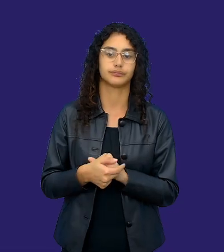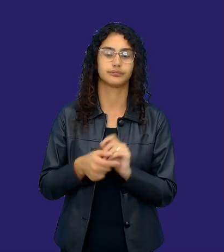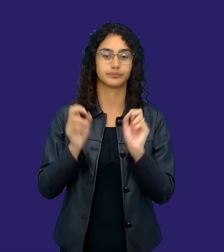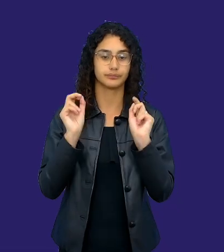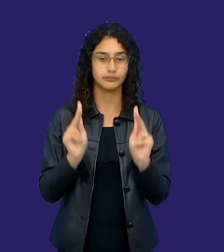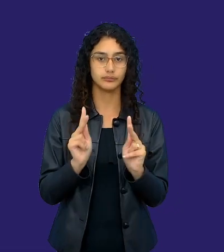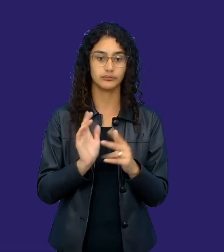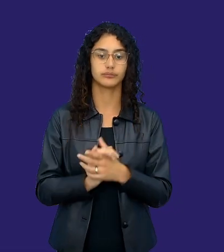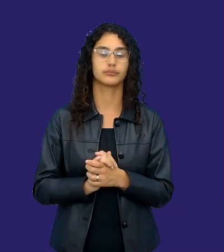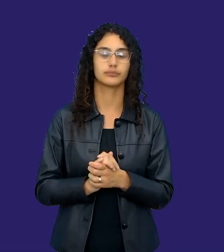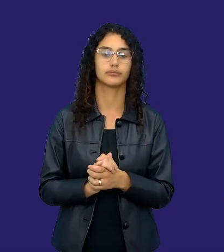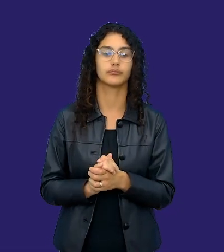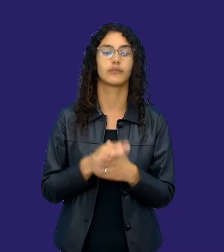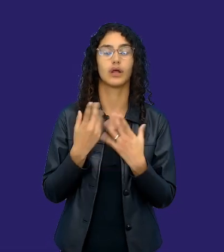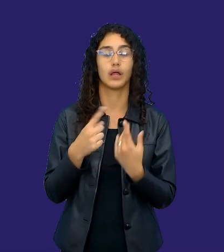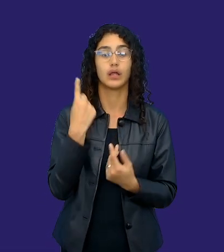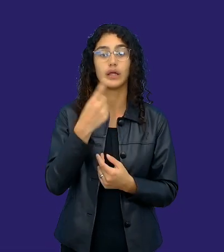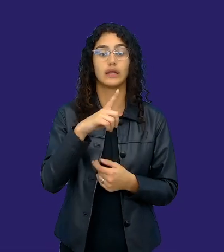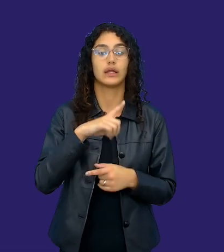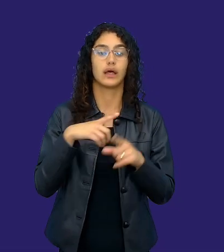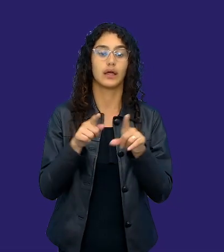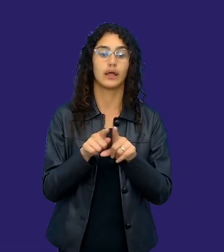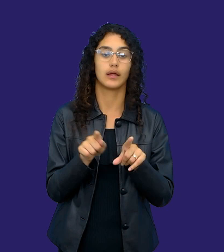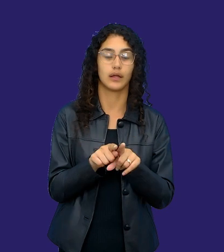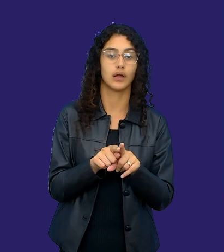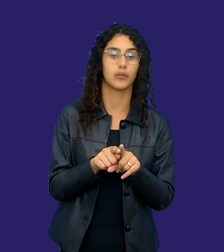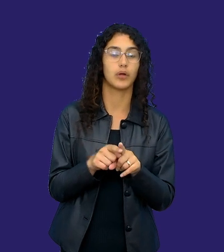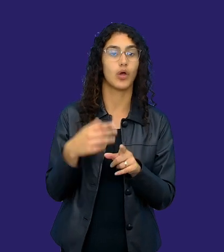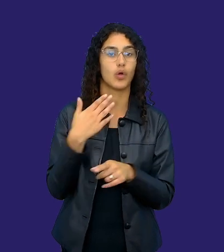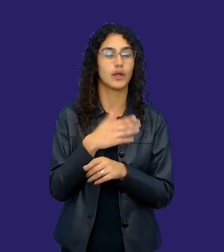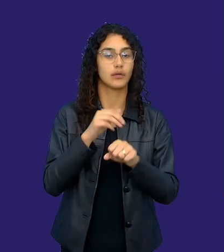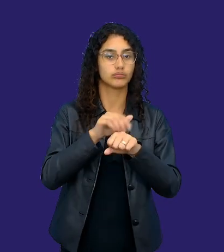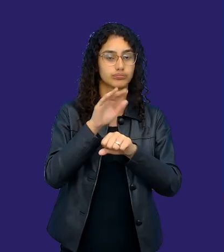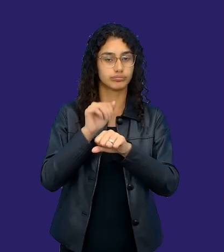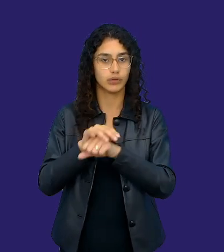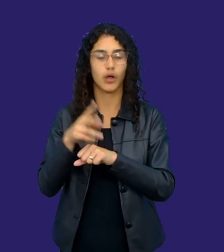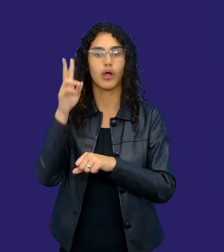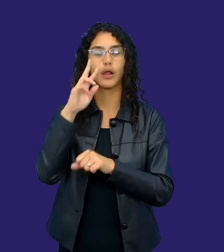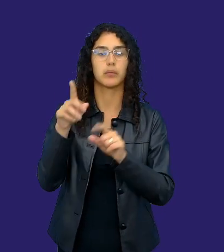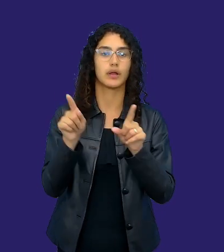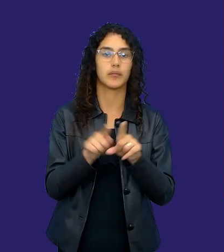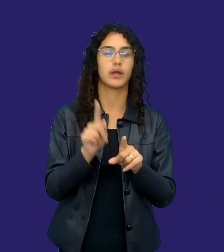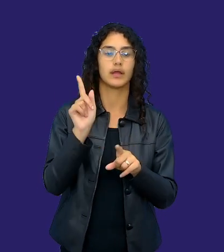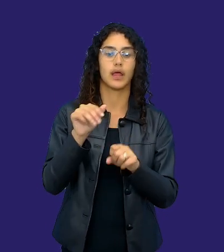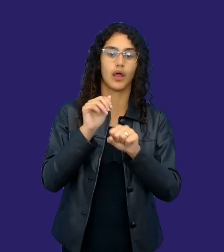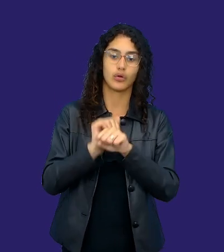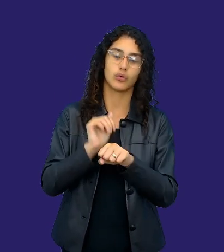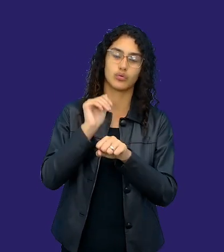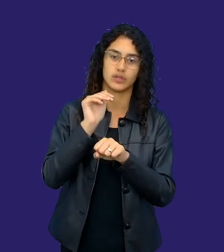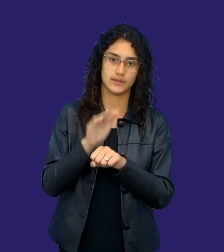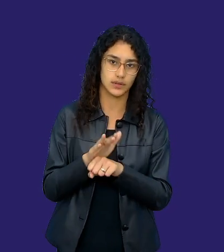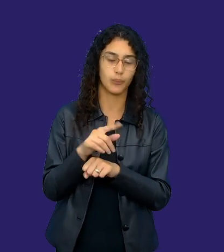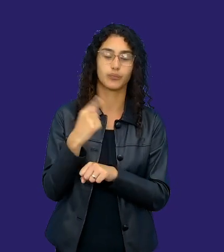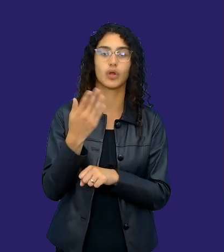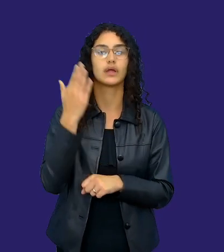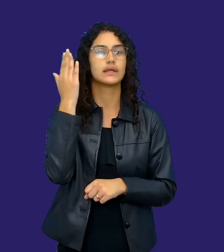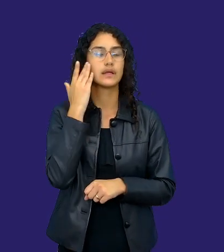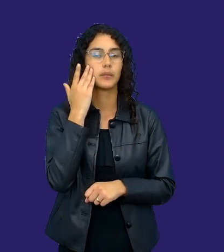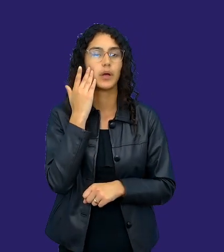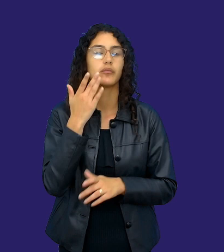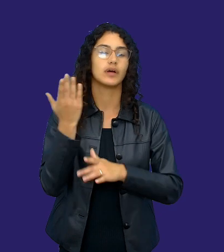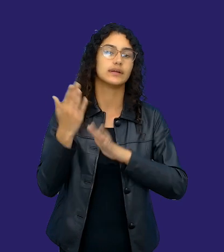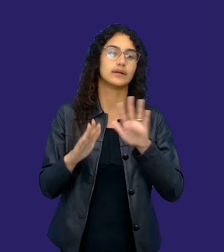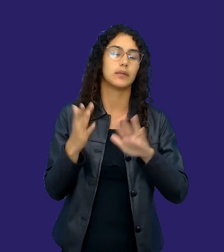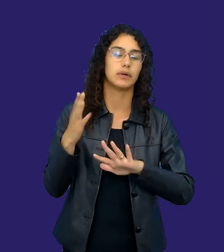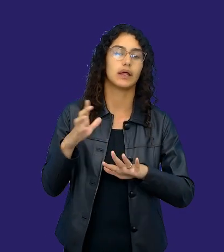bom? Espero que vocês tenham realmente gostado dessas sugestões. Lembrem-se, né? São sugestões. A gente sabe que vai